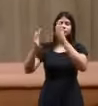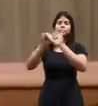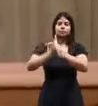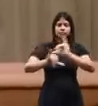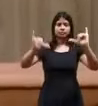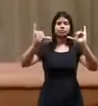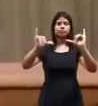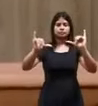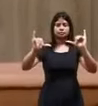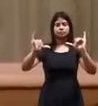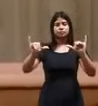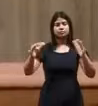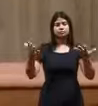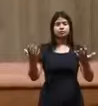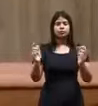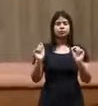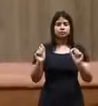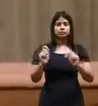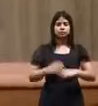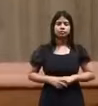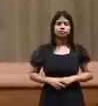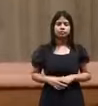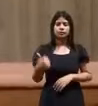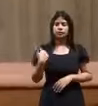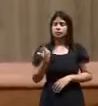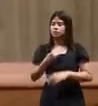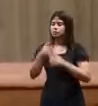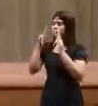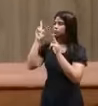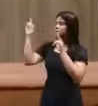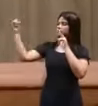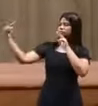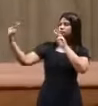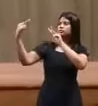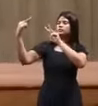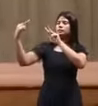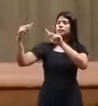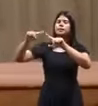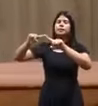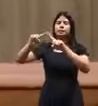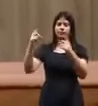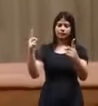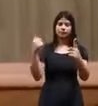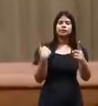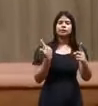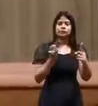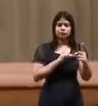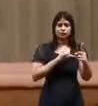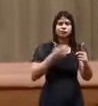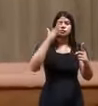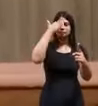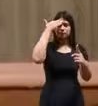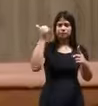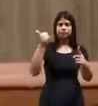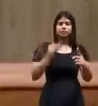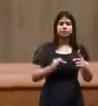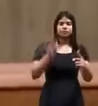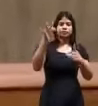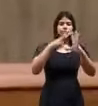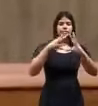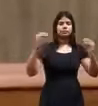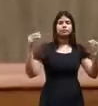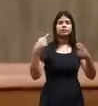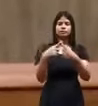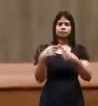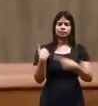disseram, mesmo que ainda os nossos olhos não contemplem ele, mas aqui nós somos só peregrinos e estrangeiros, porque nós